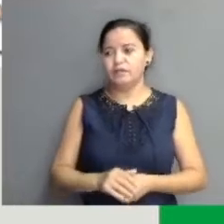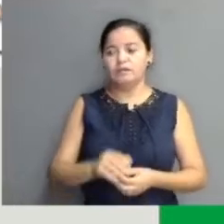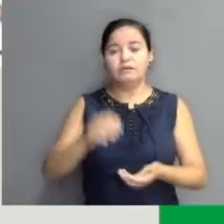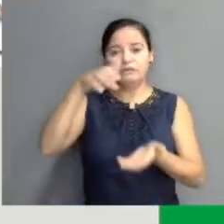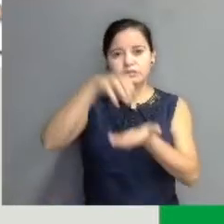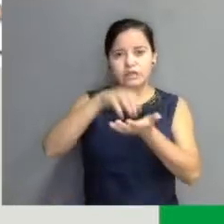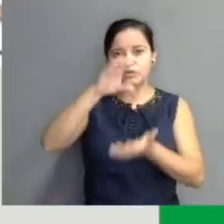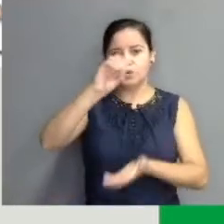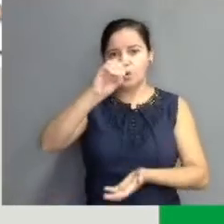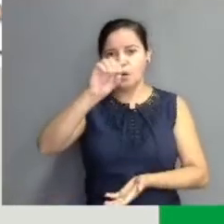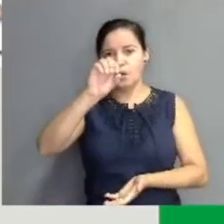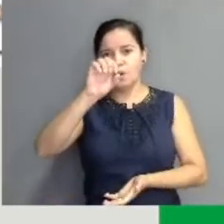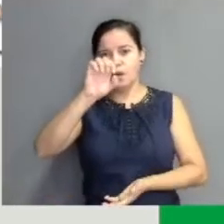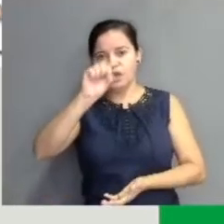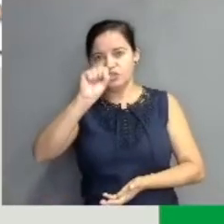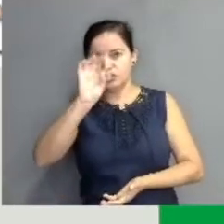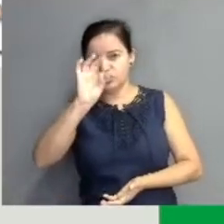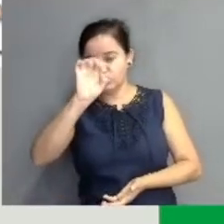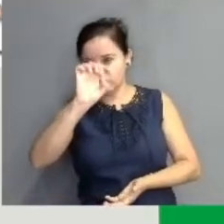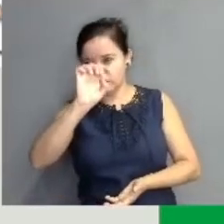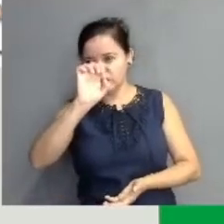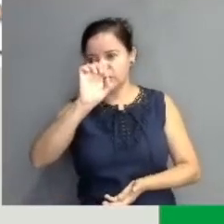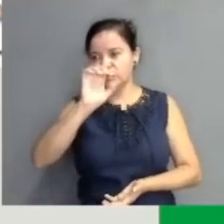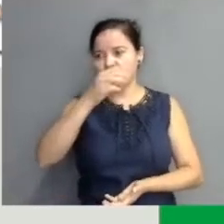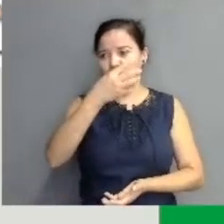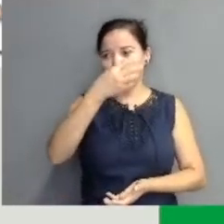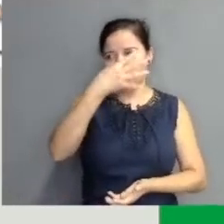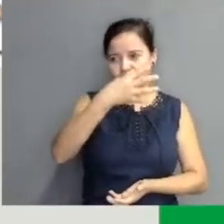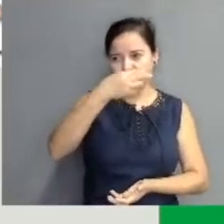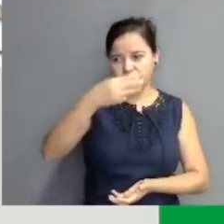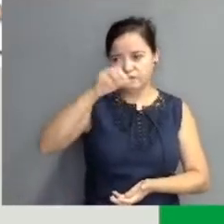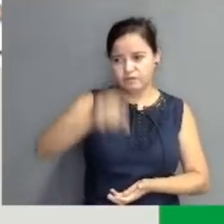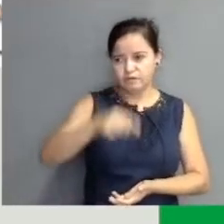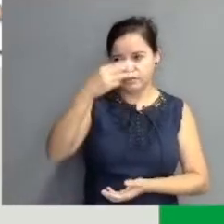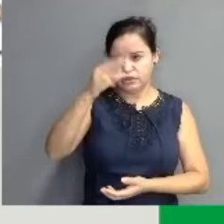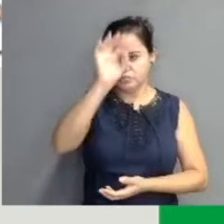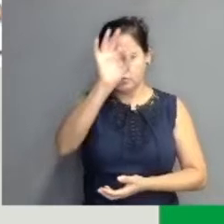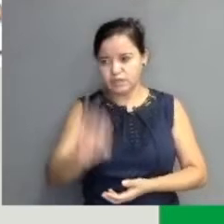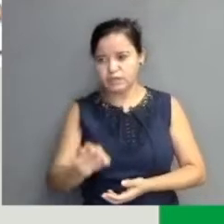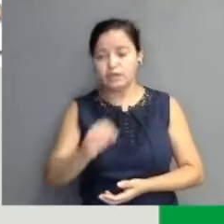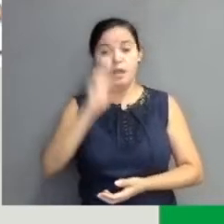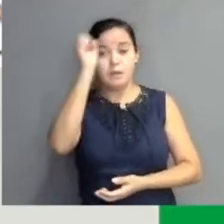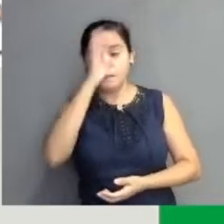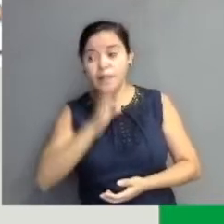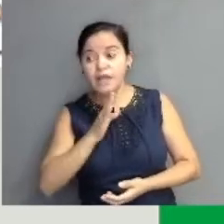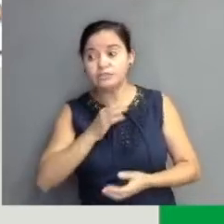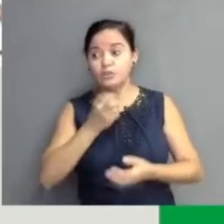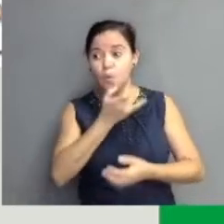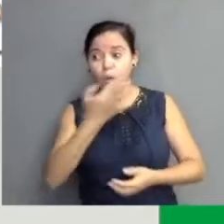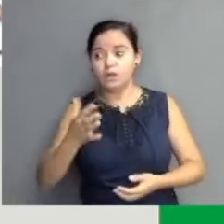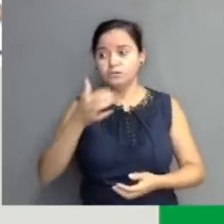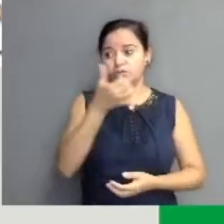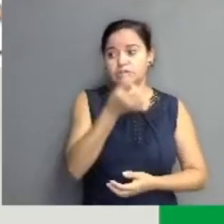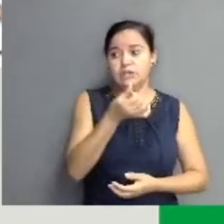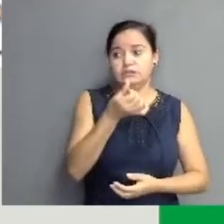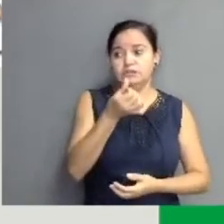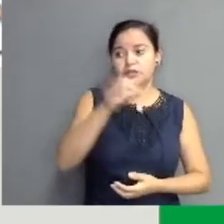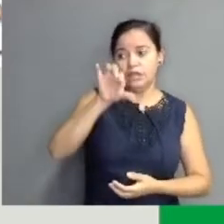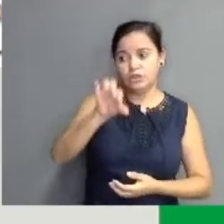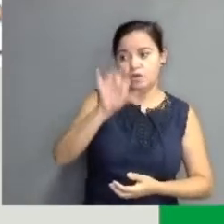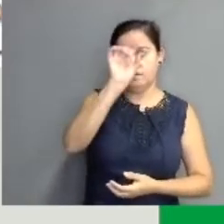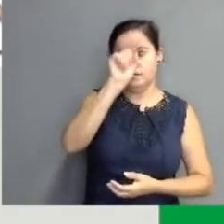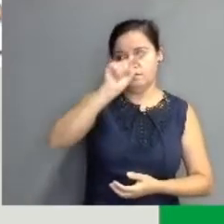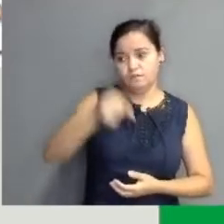43,3%. E Brasil, a gente quando olha Brasil, dá em torno de 69,6%. A gente joga